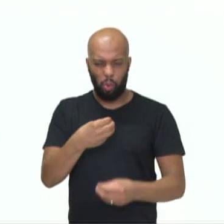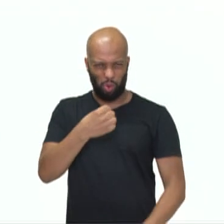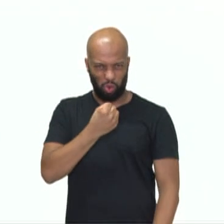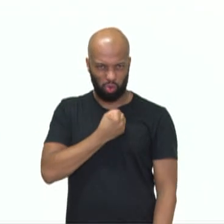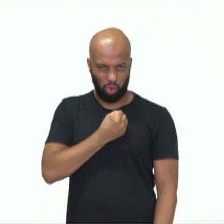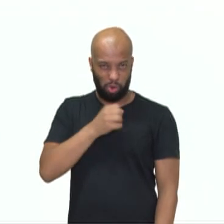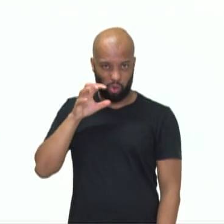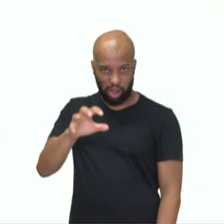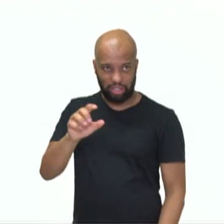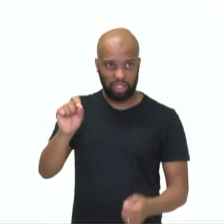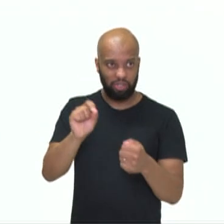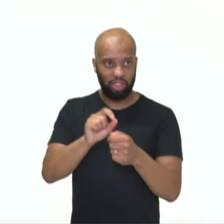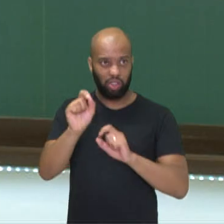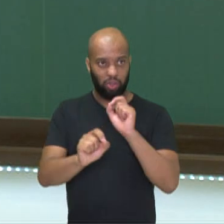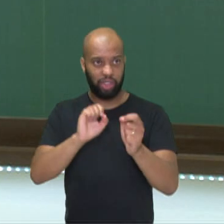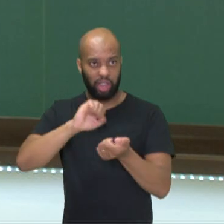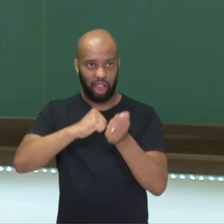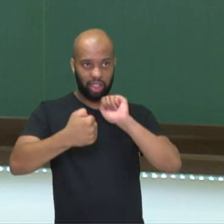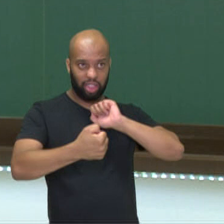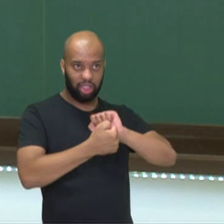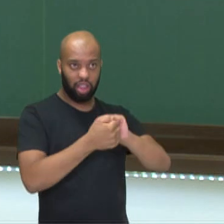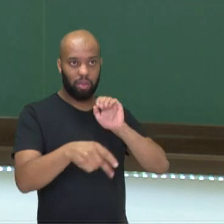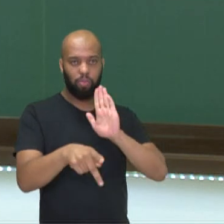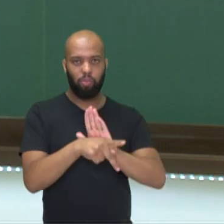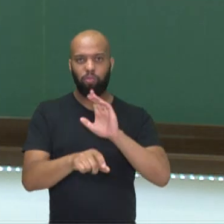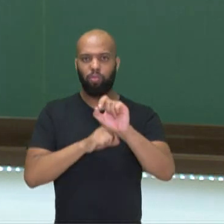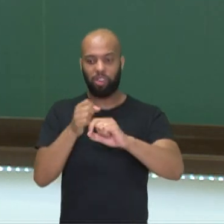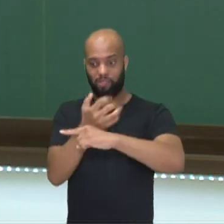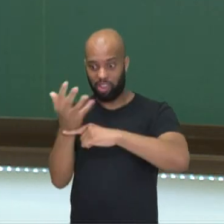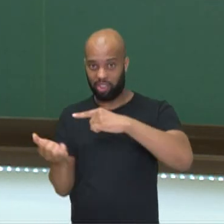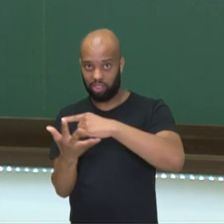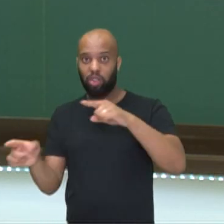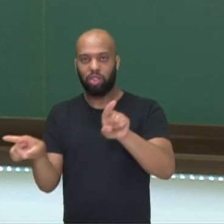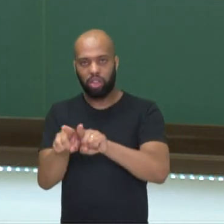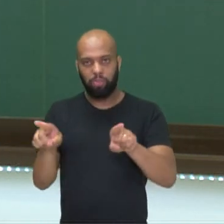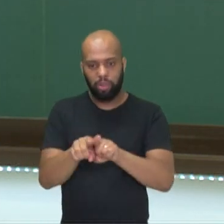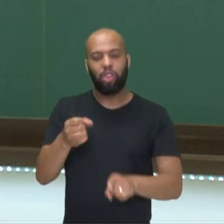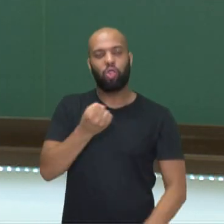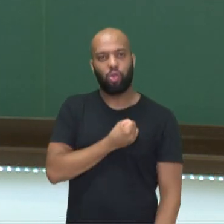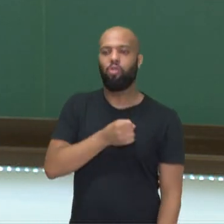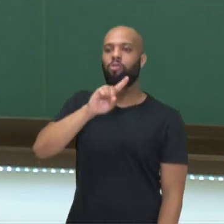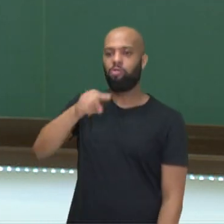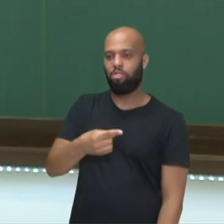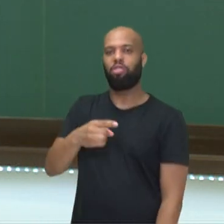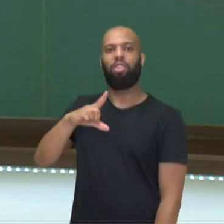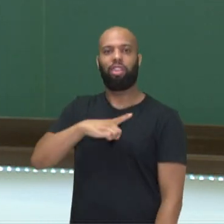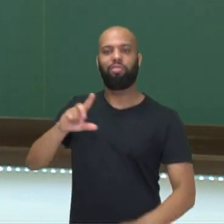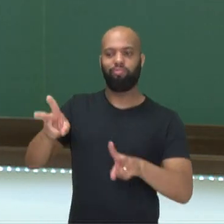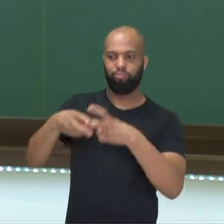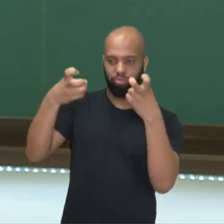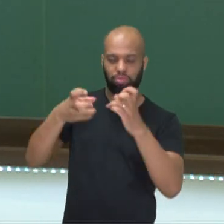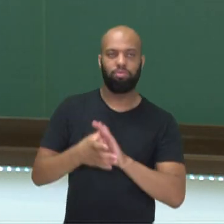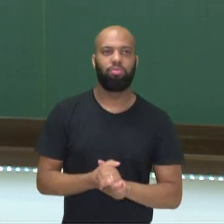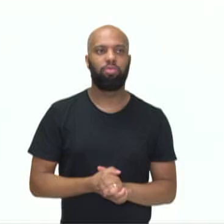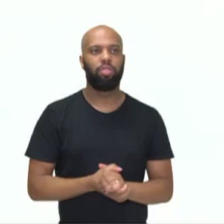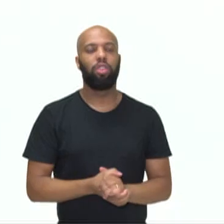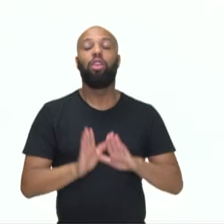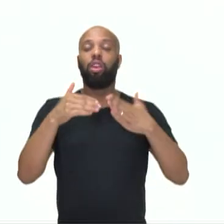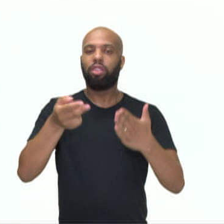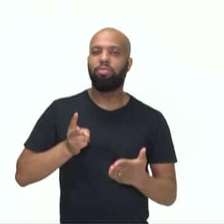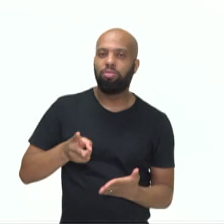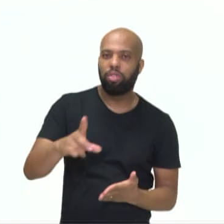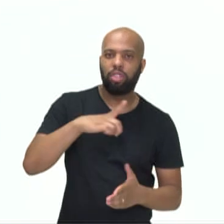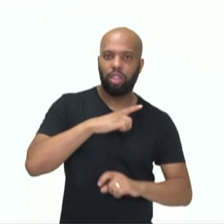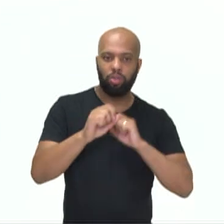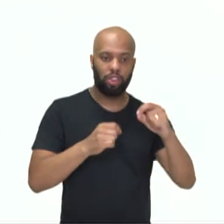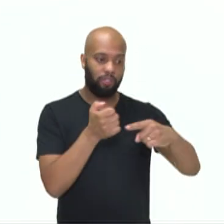dízimas periódicas. Então nós temos bastante coisa para fazer nessa aula. Sempre que transformamos uma fração em número